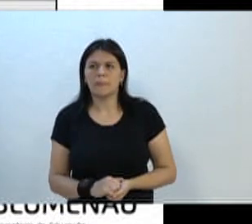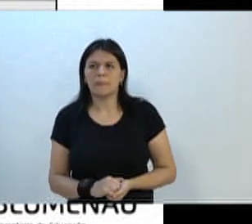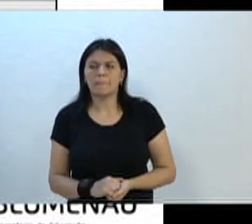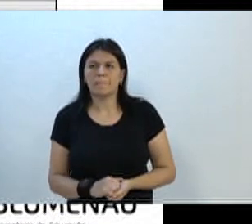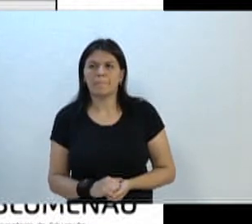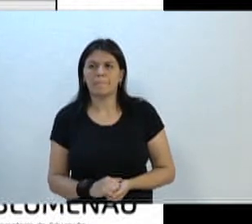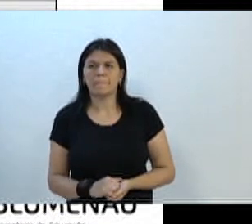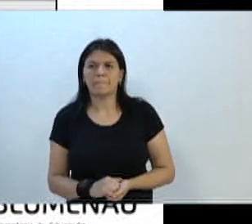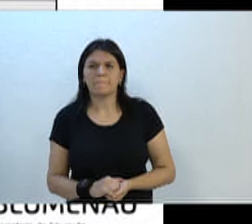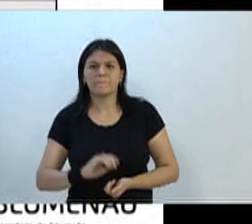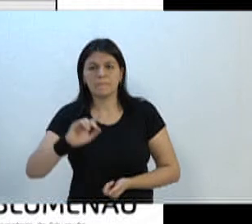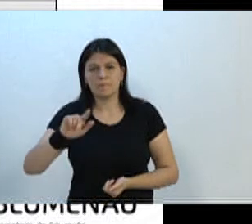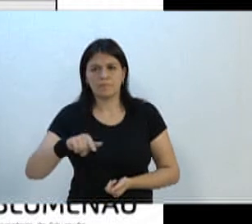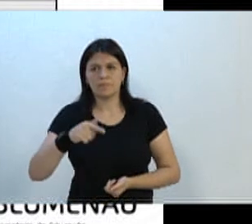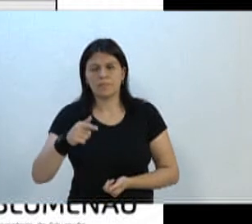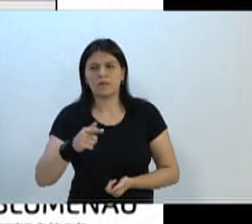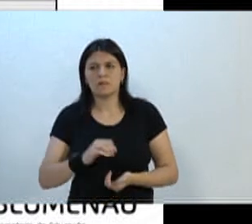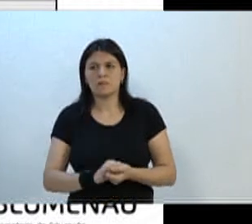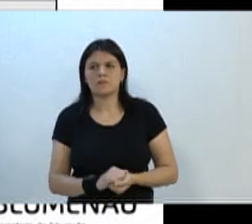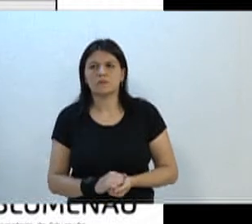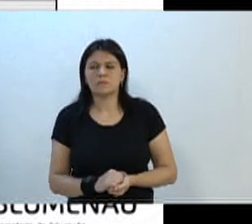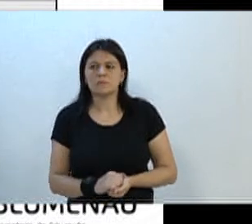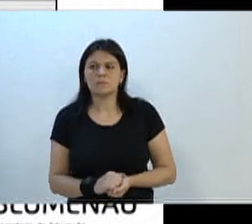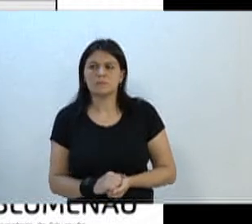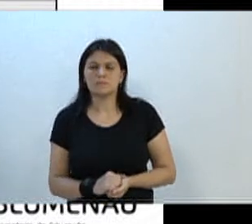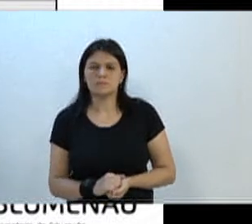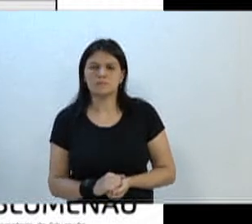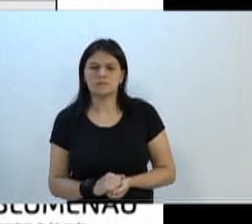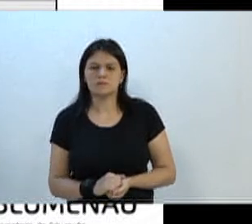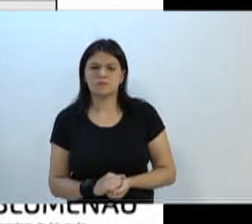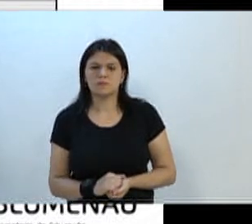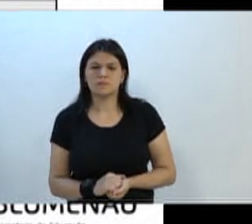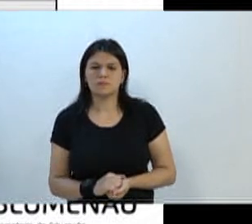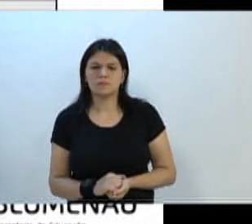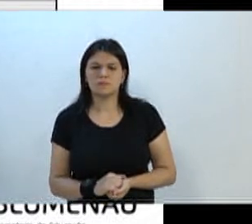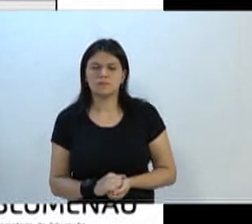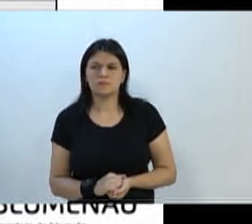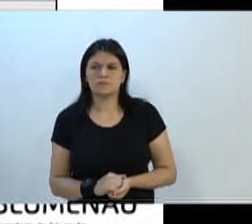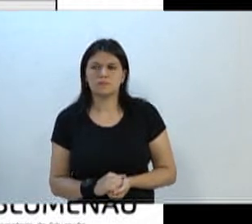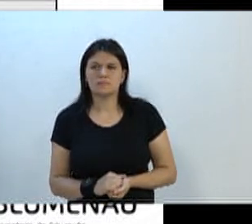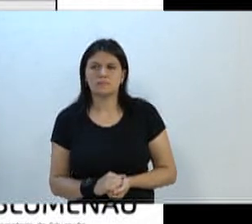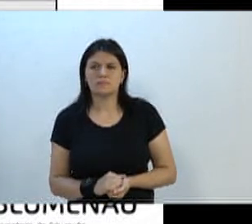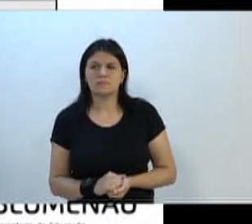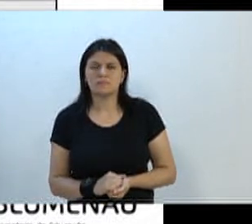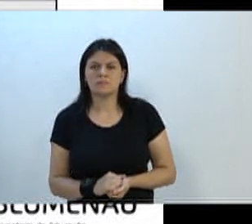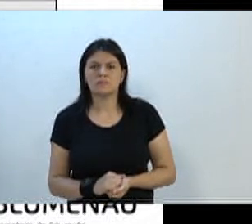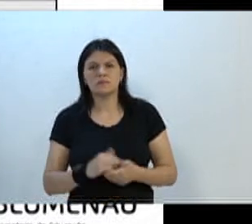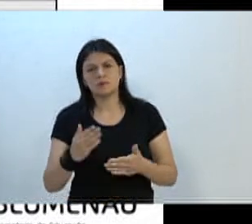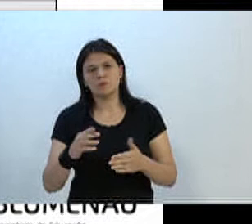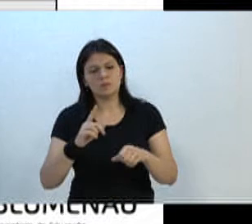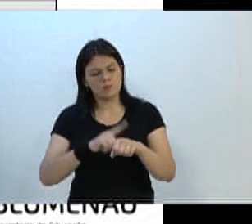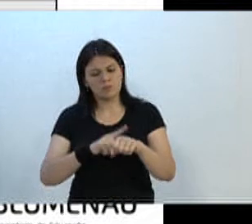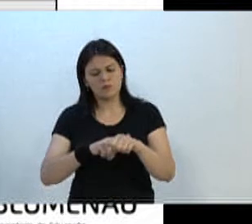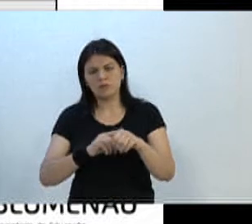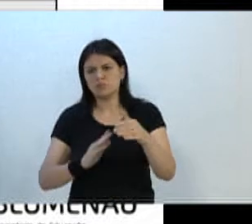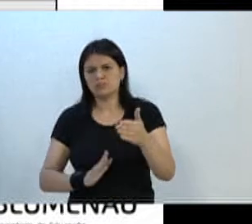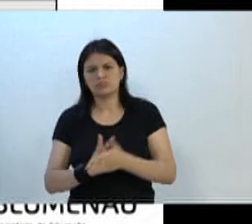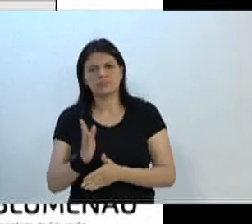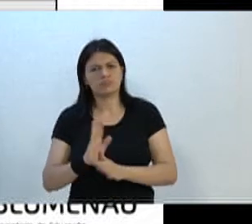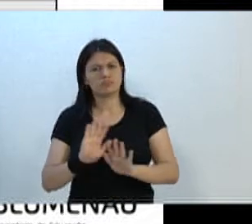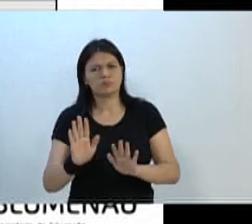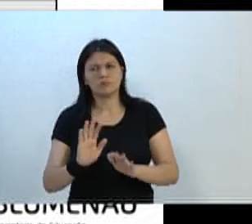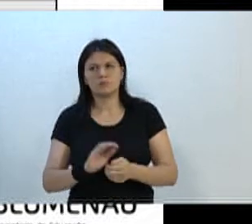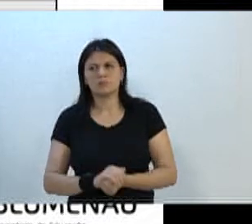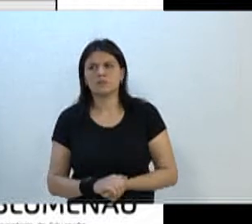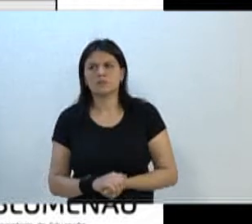outros investimentos o tempo estourou de um minuto e 50 eu tô precisando de quanto mais para terminar